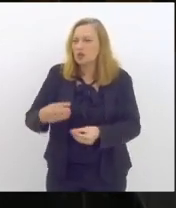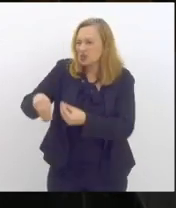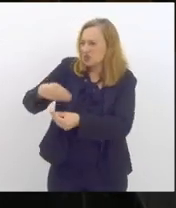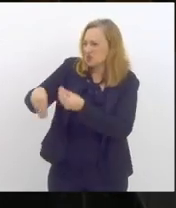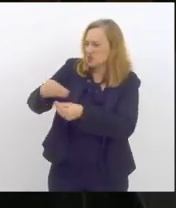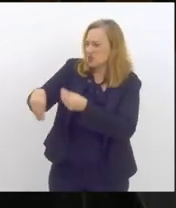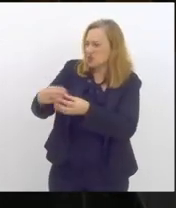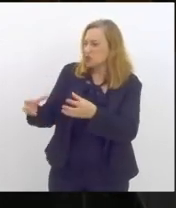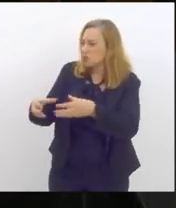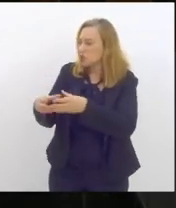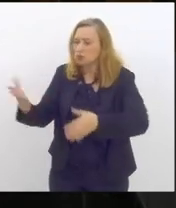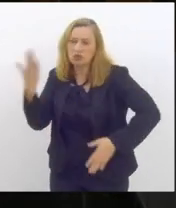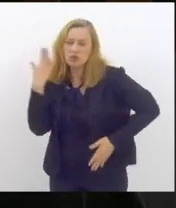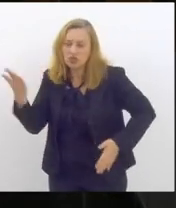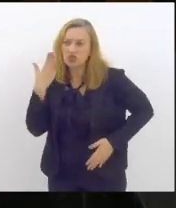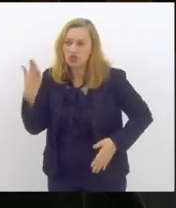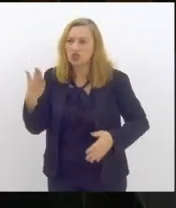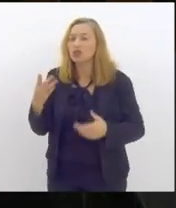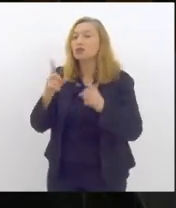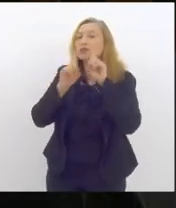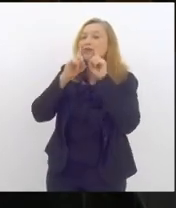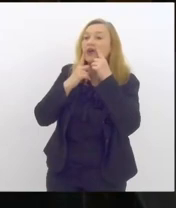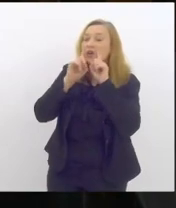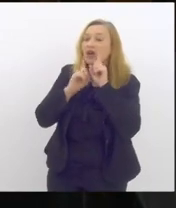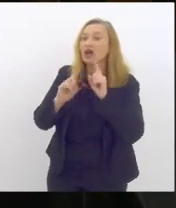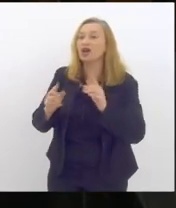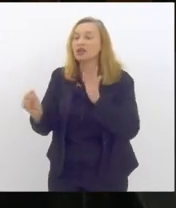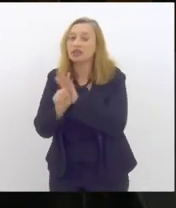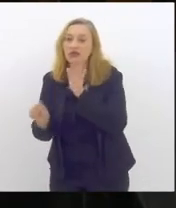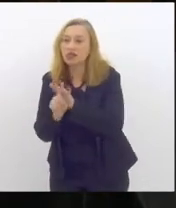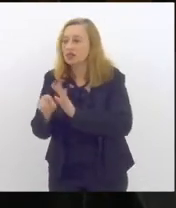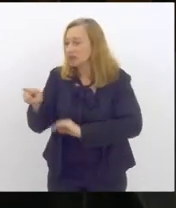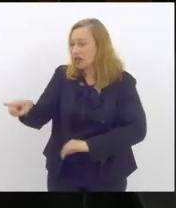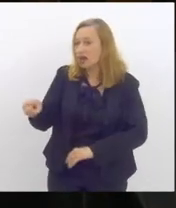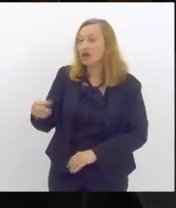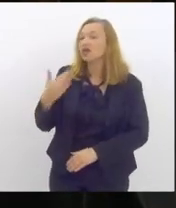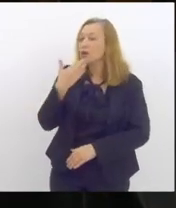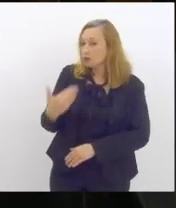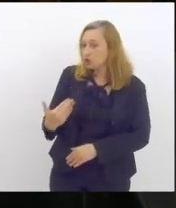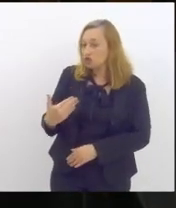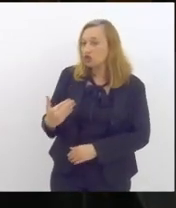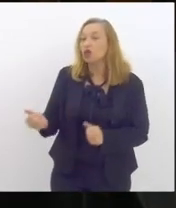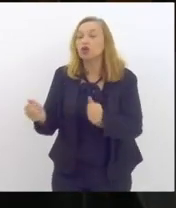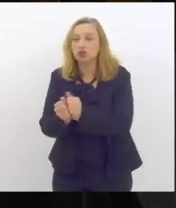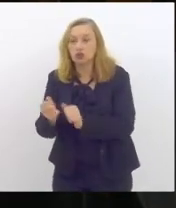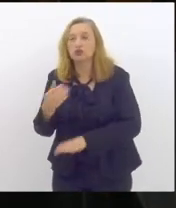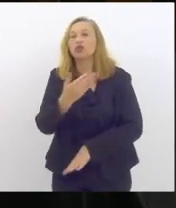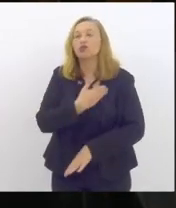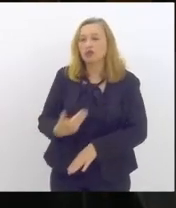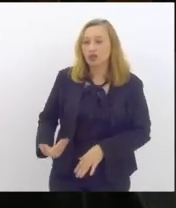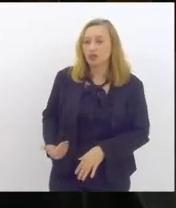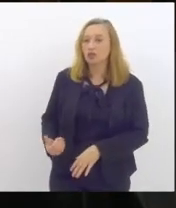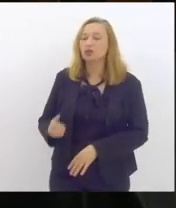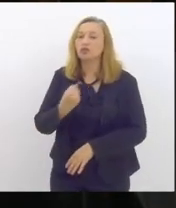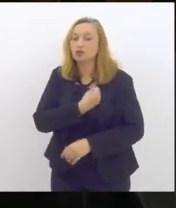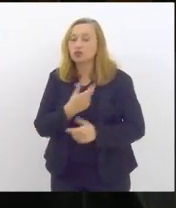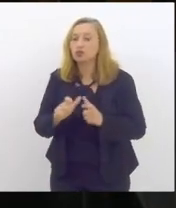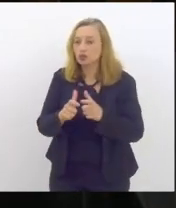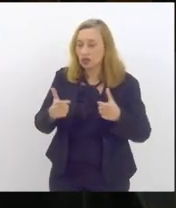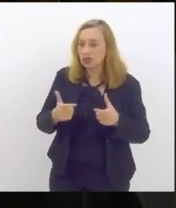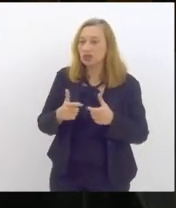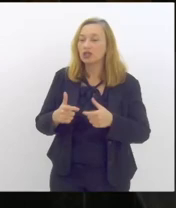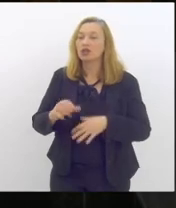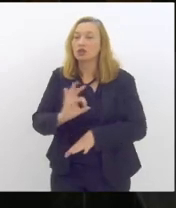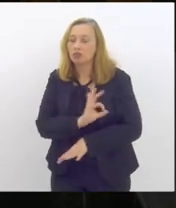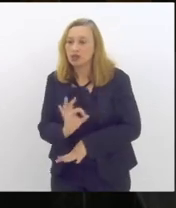turma de narco-terroristas em Maricá na cor traficante e eu solicitei junto ao Governador o aumento de efetivo